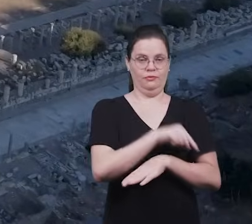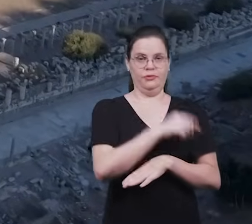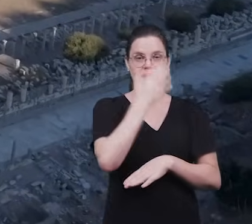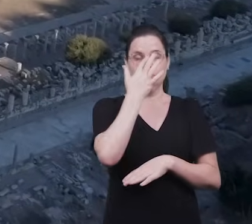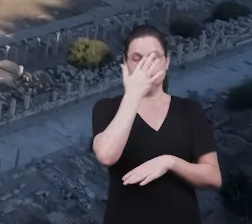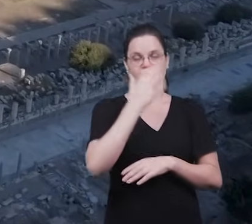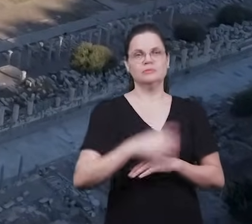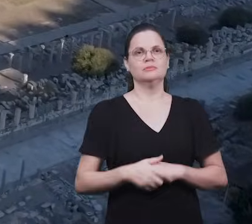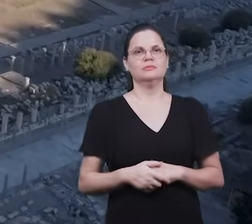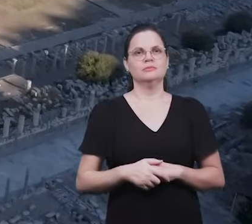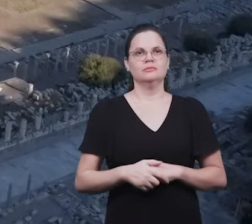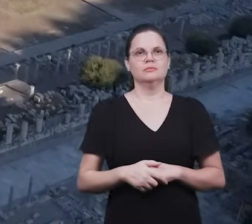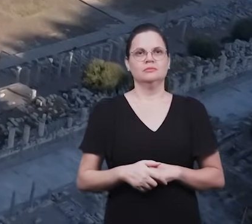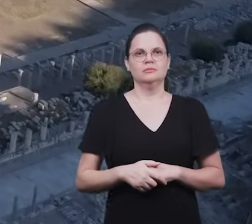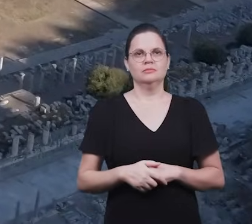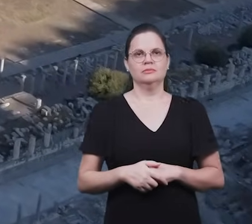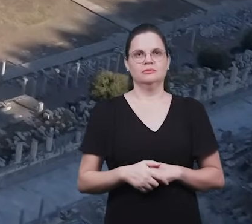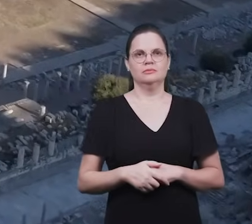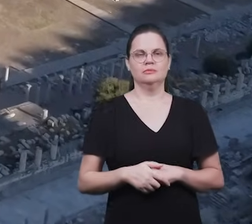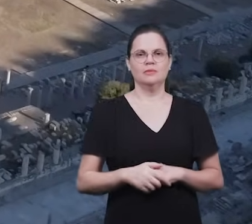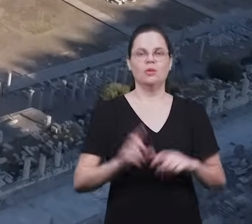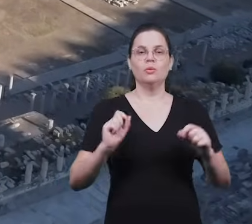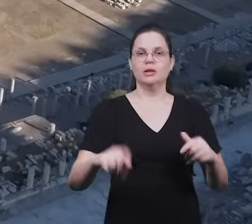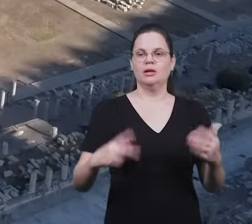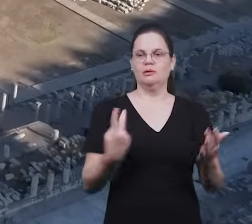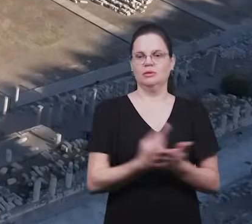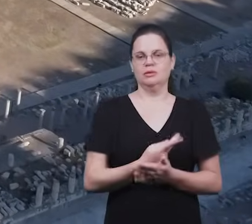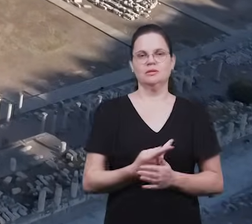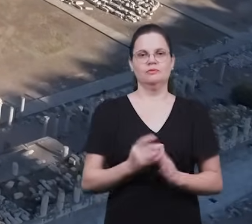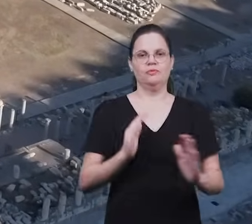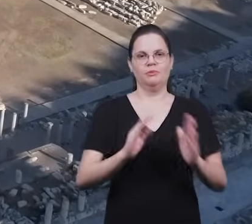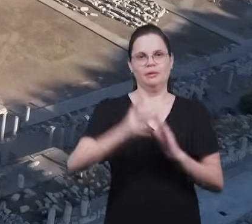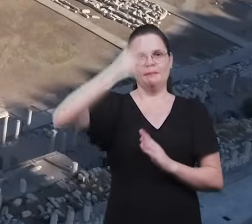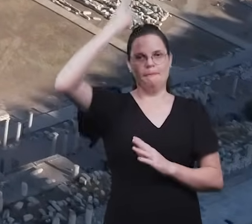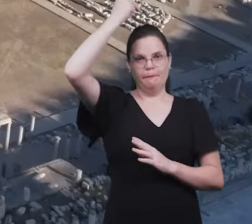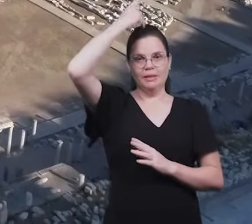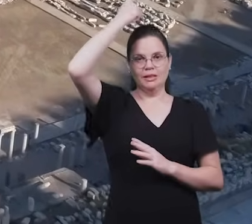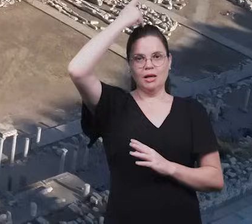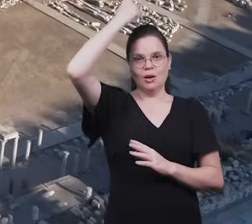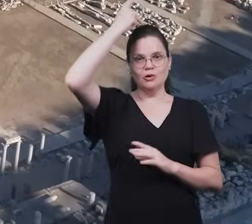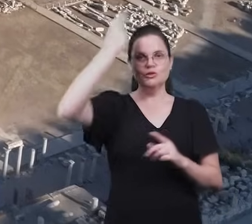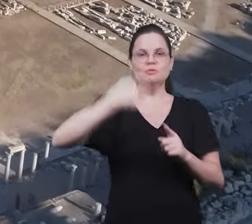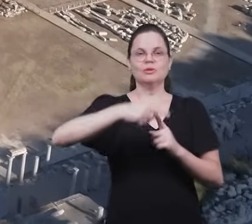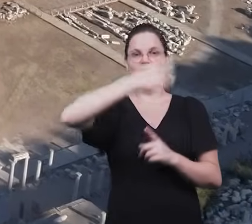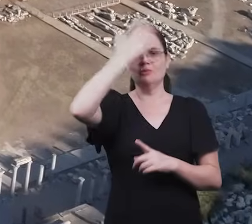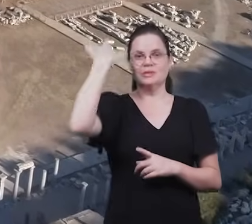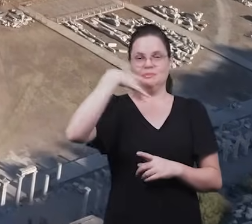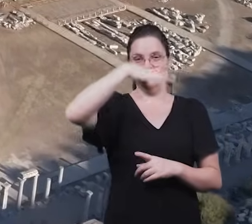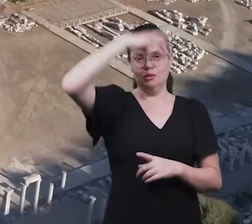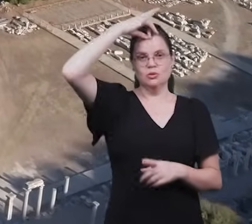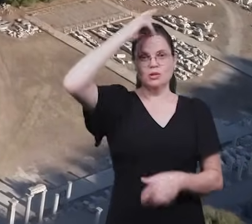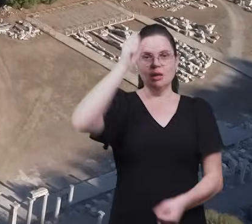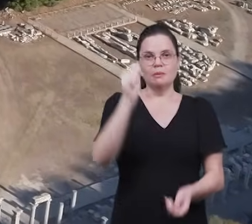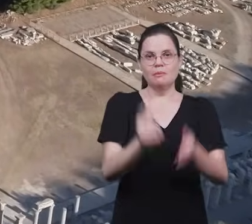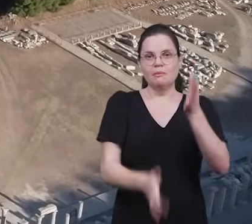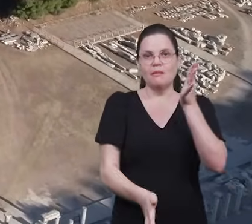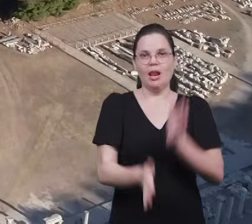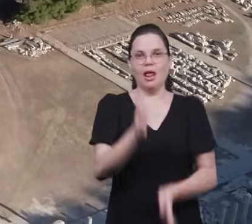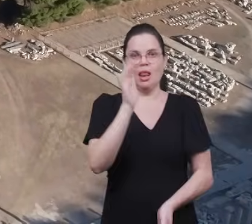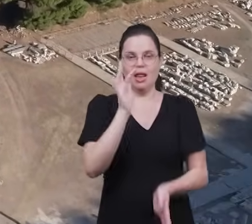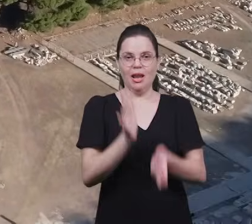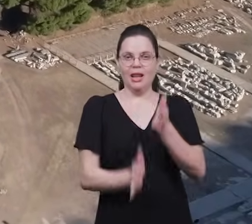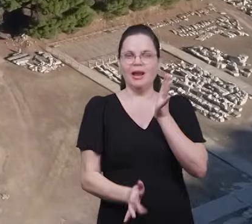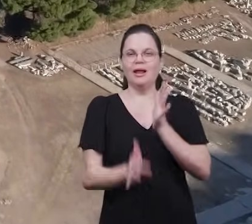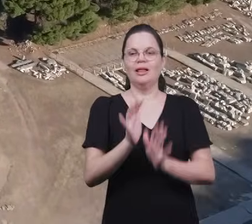é justamente Pentecostes, que foi o derramamento do Espírito Santo, a primeira igreja,